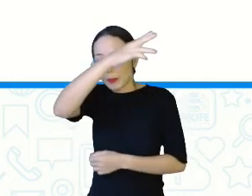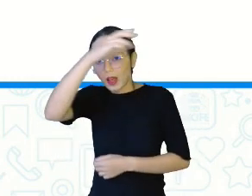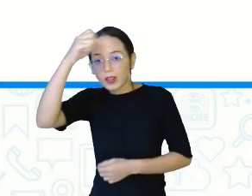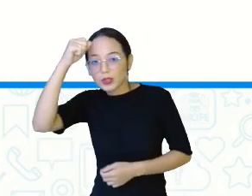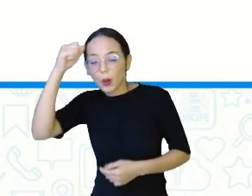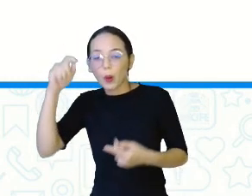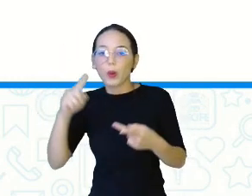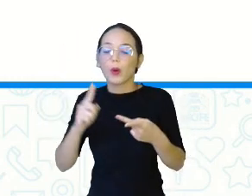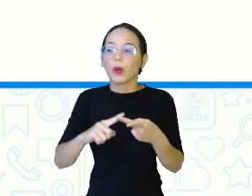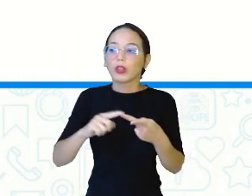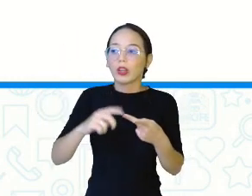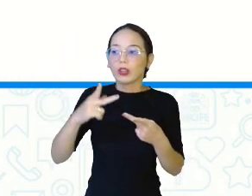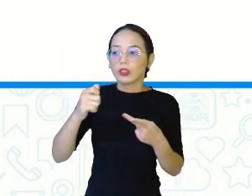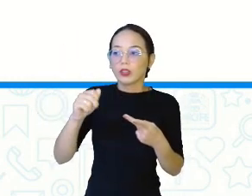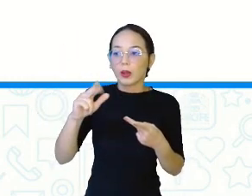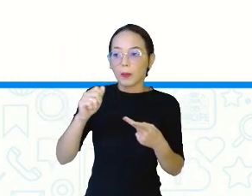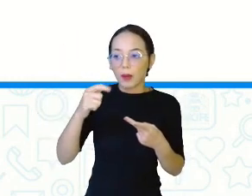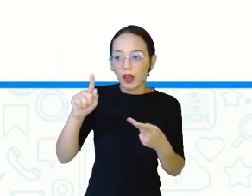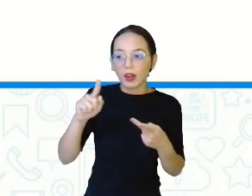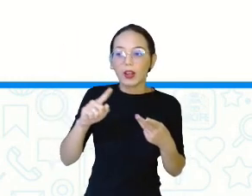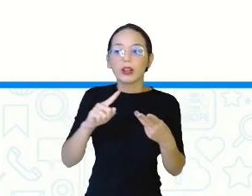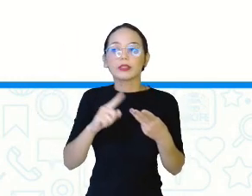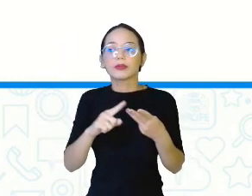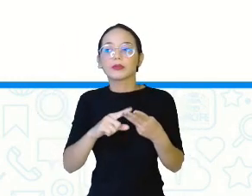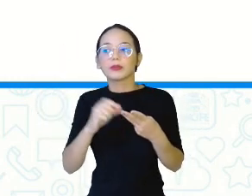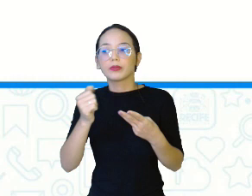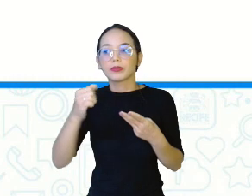Amazonas, Pará,